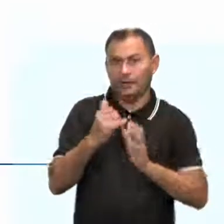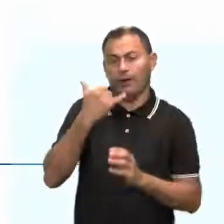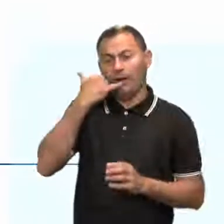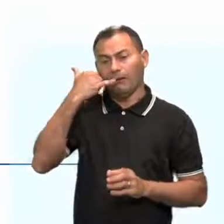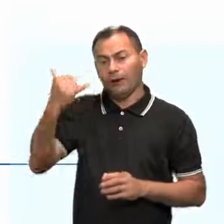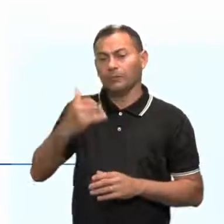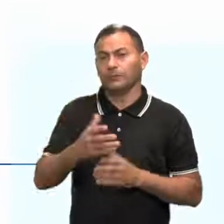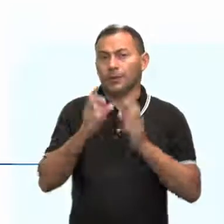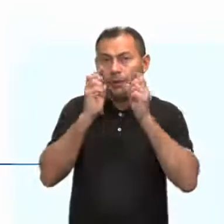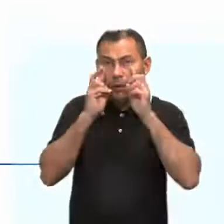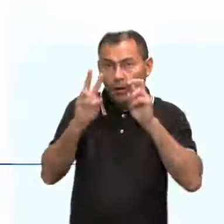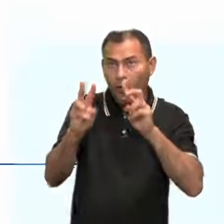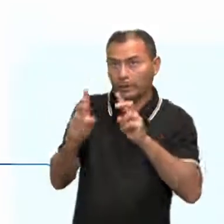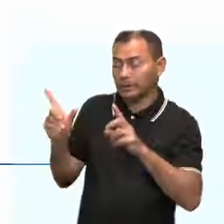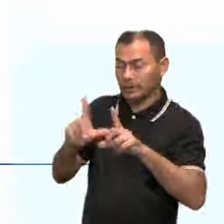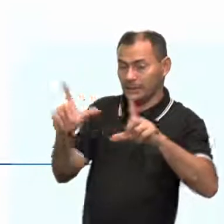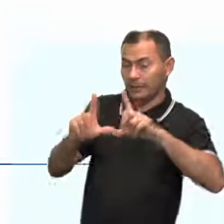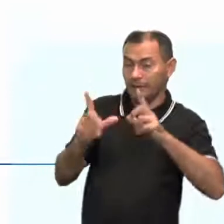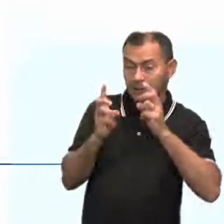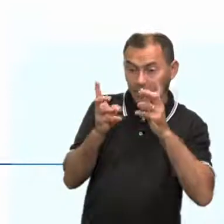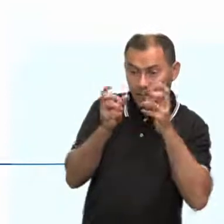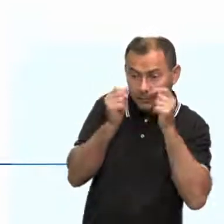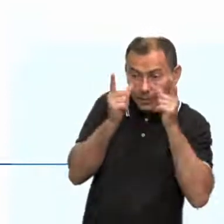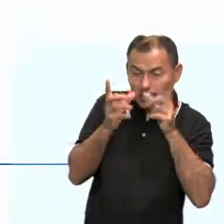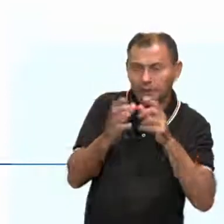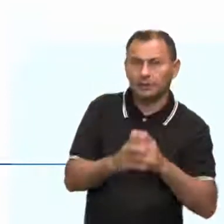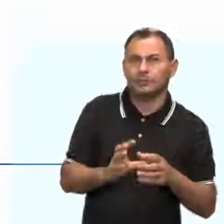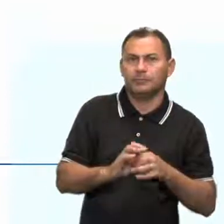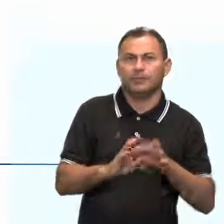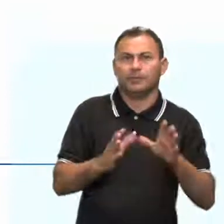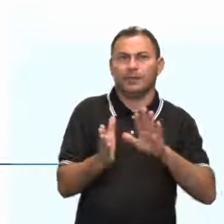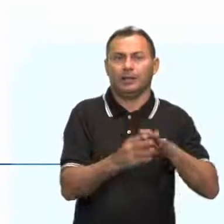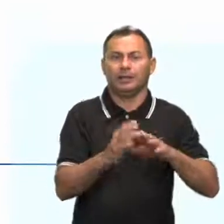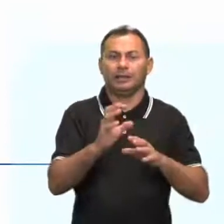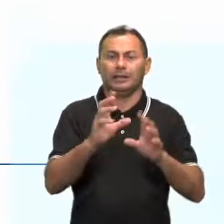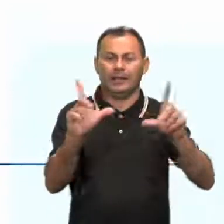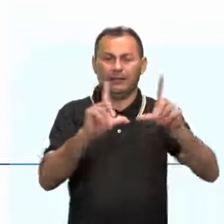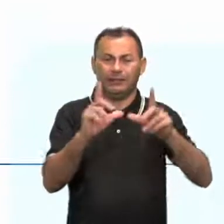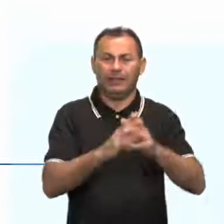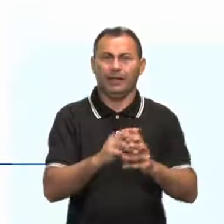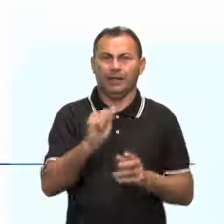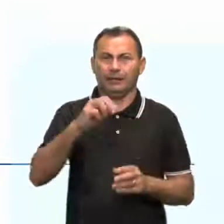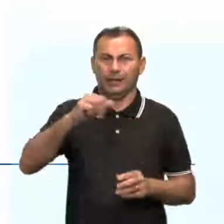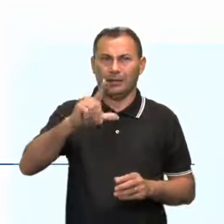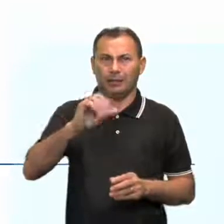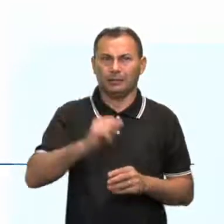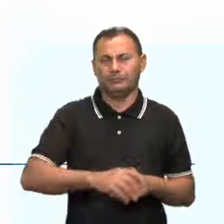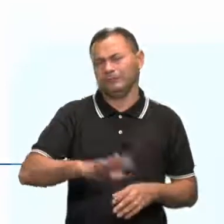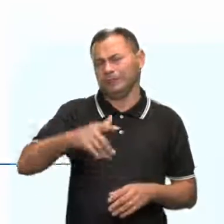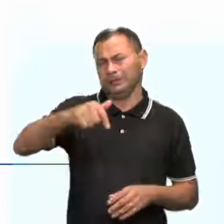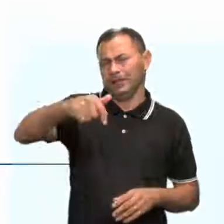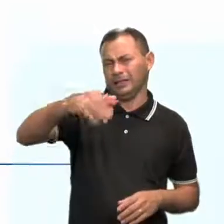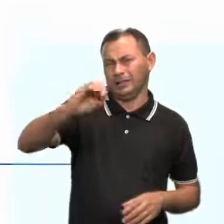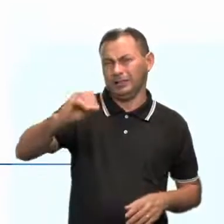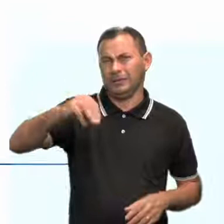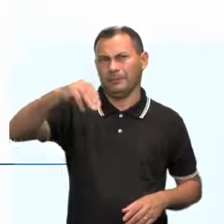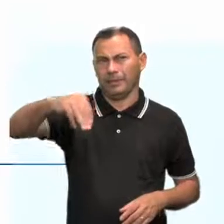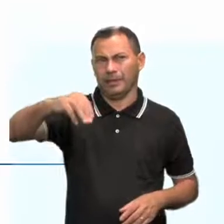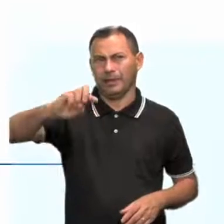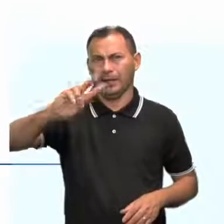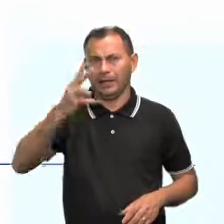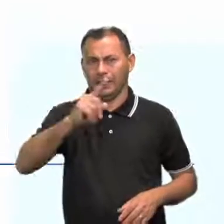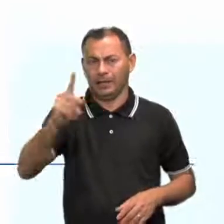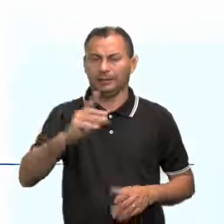estão de olho nessa banda de TV. Então, se eu livrar essa banda de TV analógica, que é na faixa de 700 MHz, pode ser que